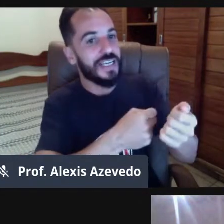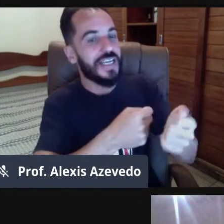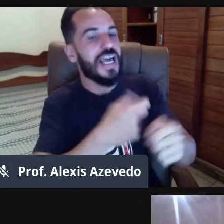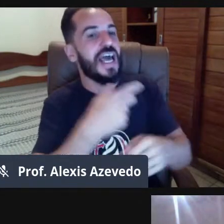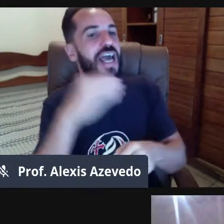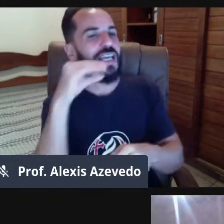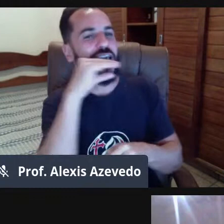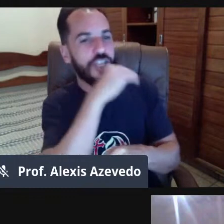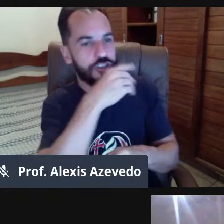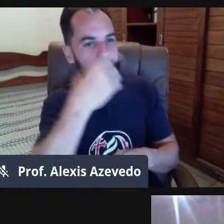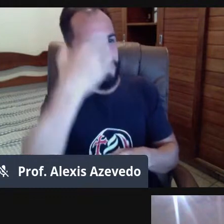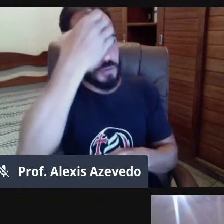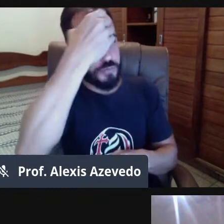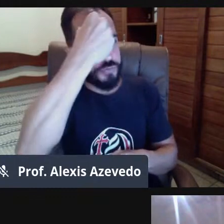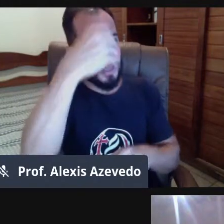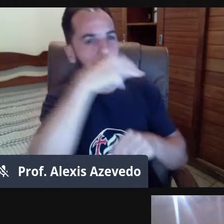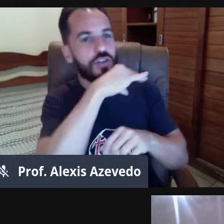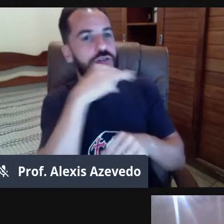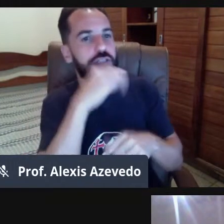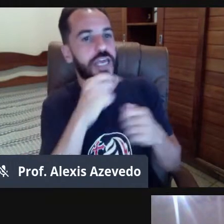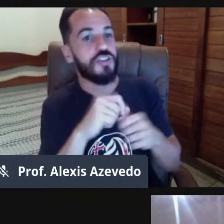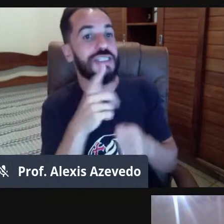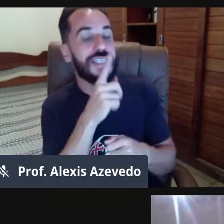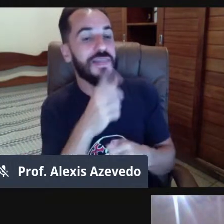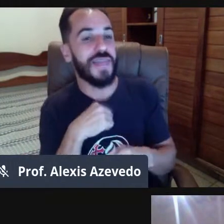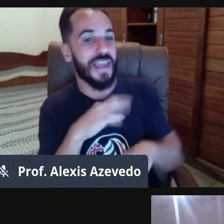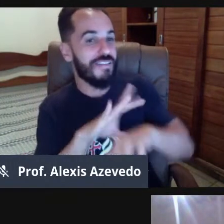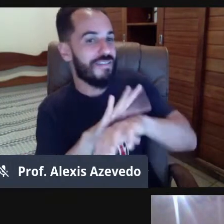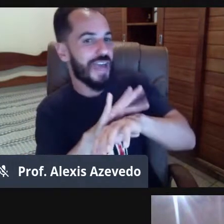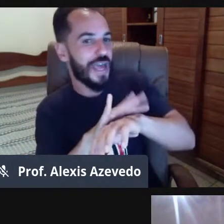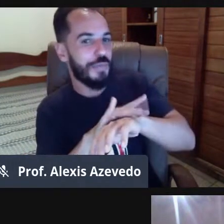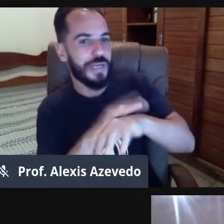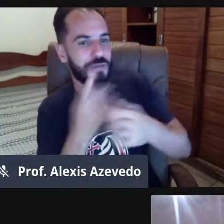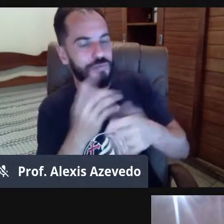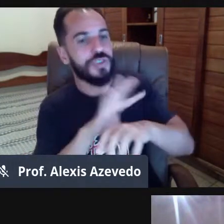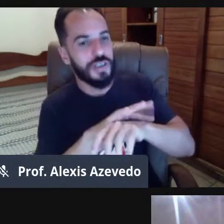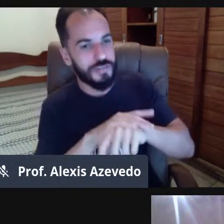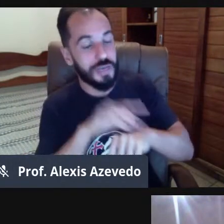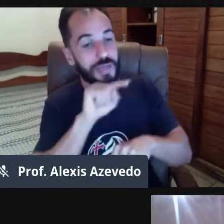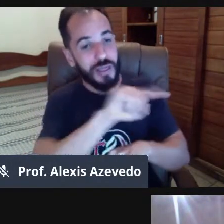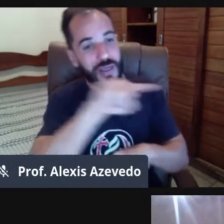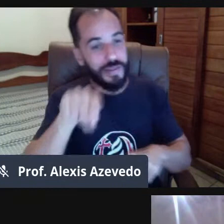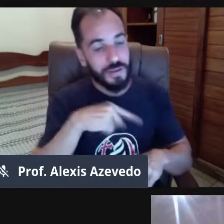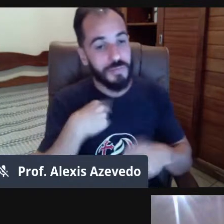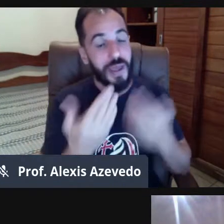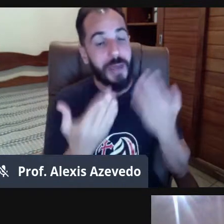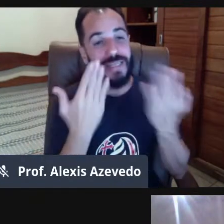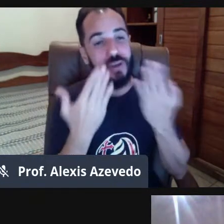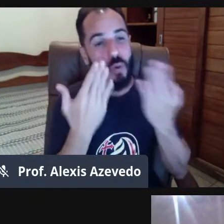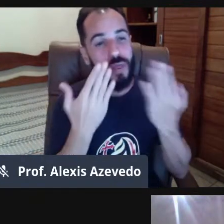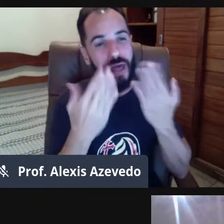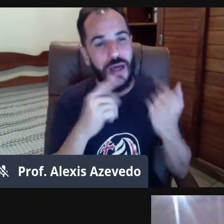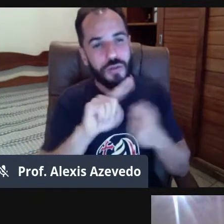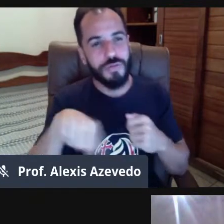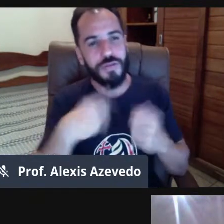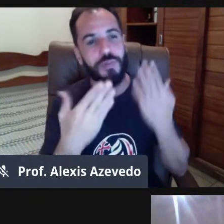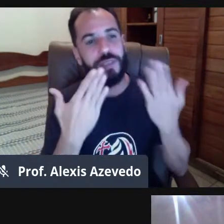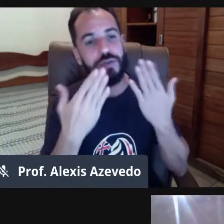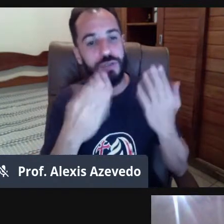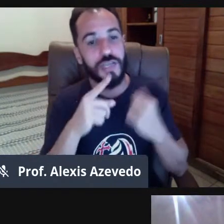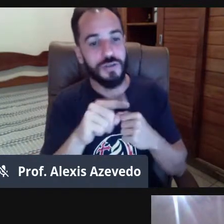a gente está tentando trabalhar da forma, com todas as precauções, para